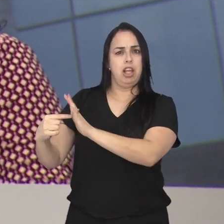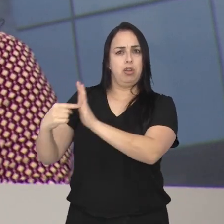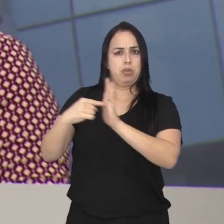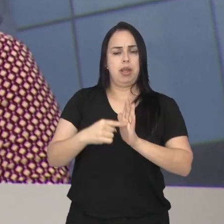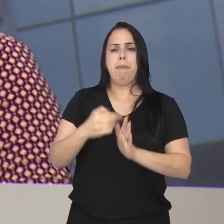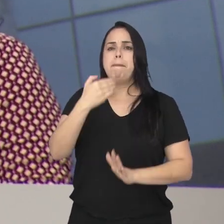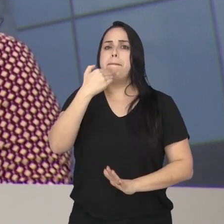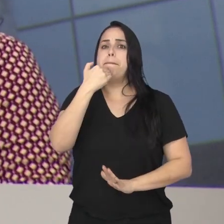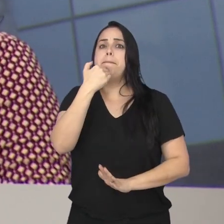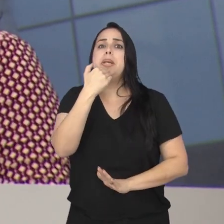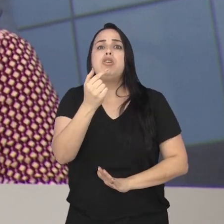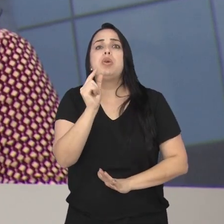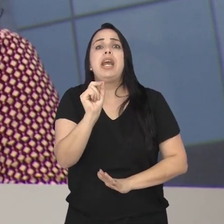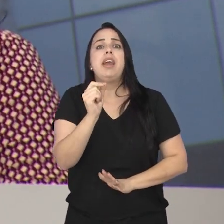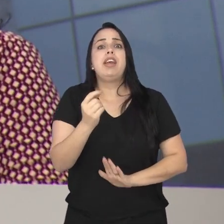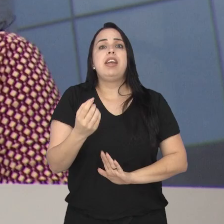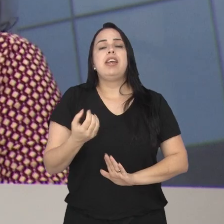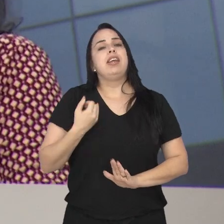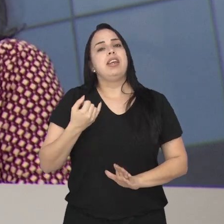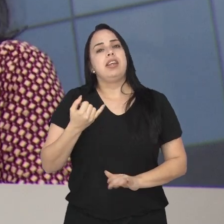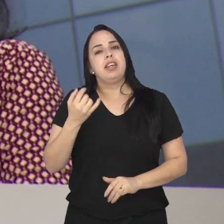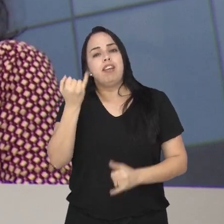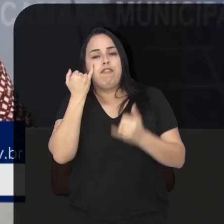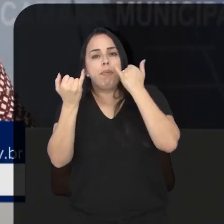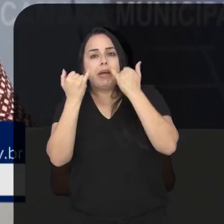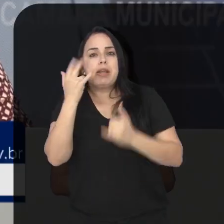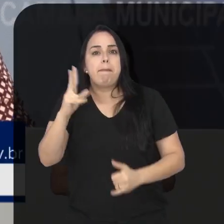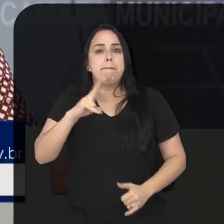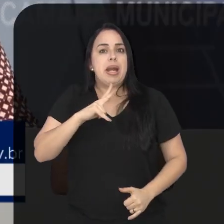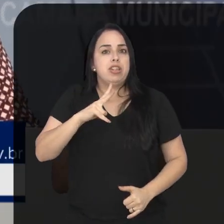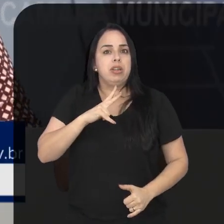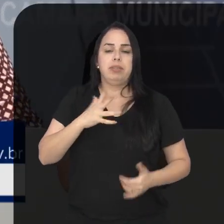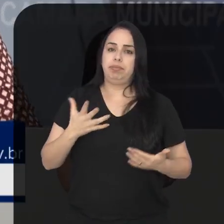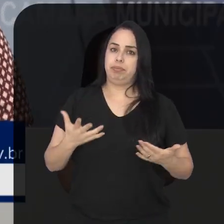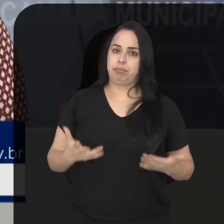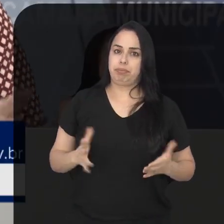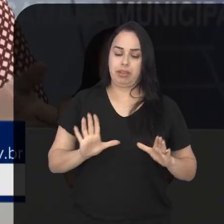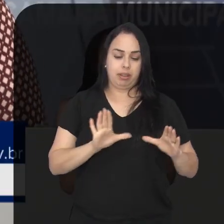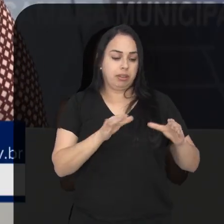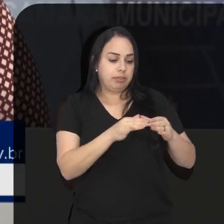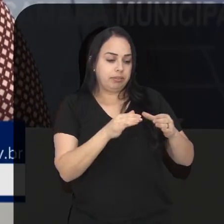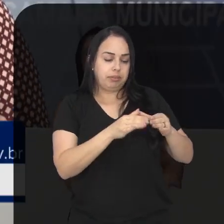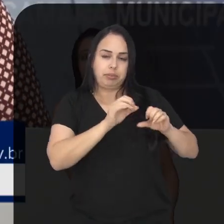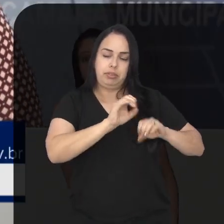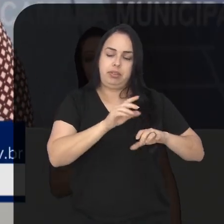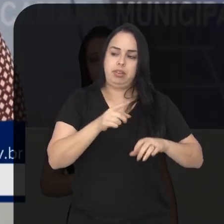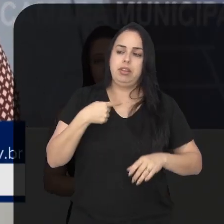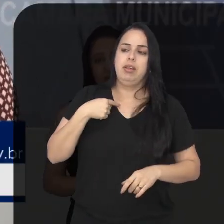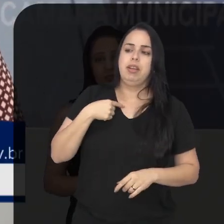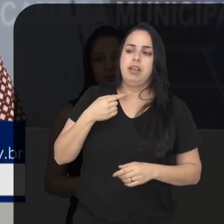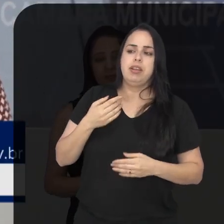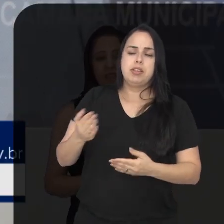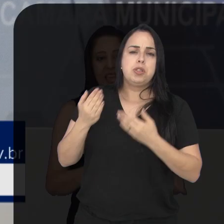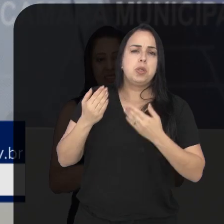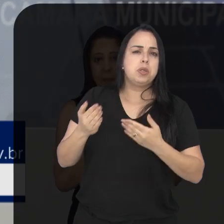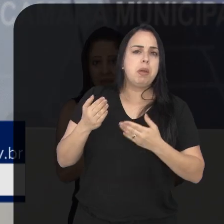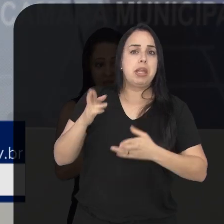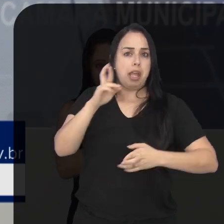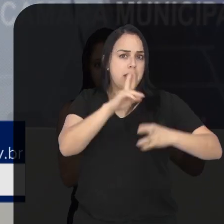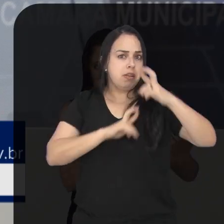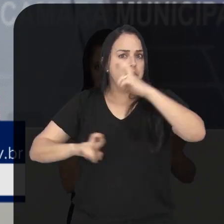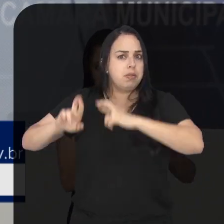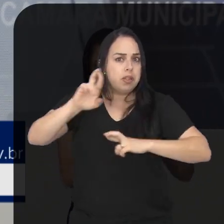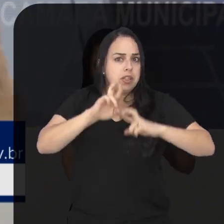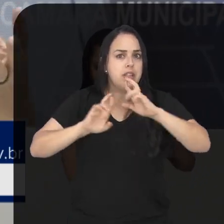que teria pedido dados fiscais dos funcionários a parlamentar solicito comissão de educação apura os fatos e